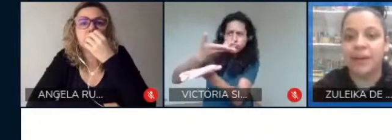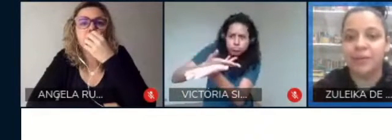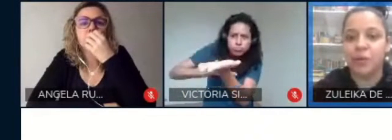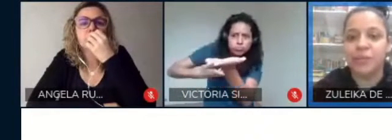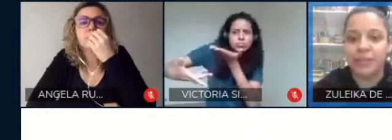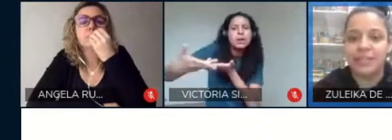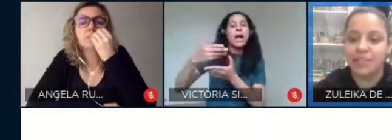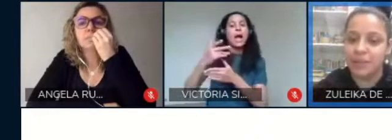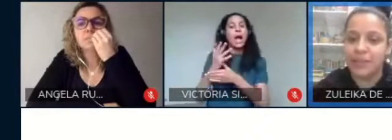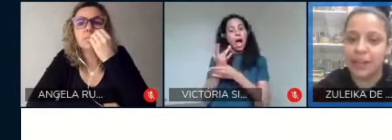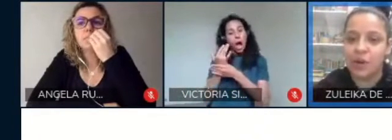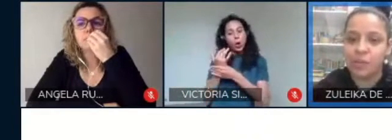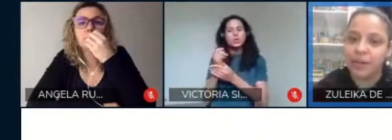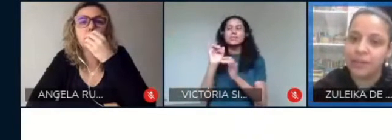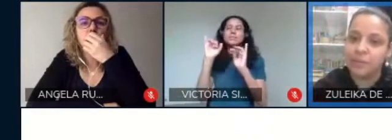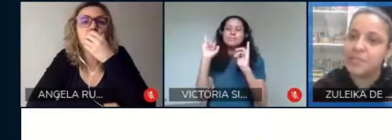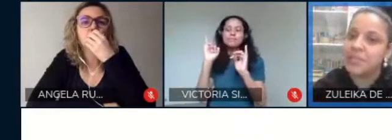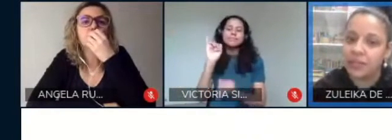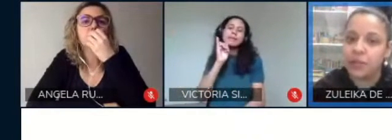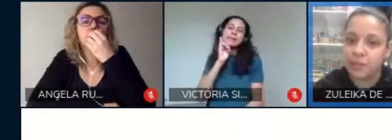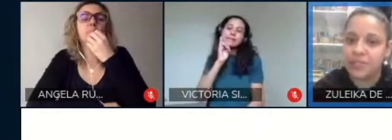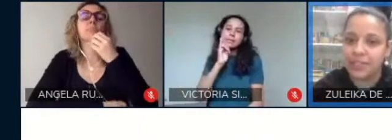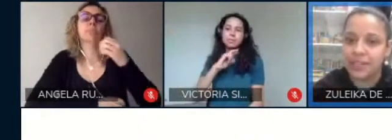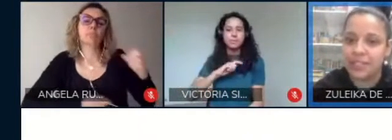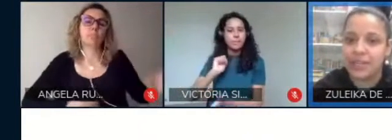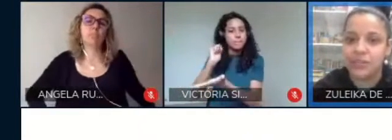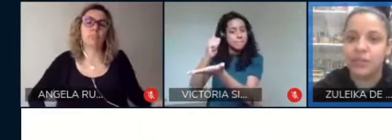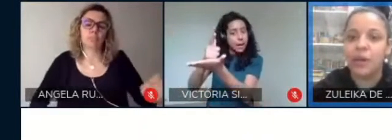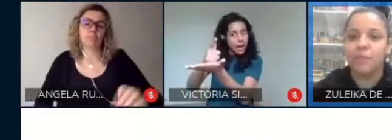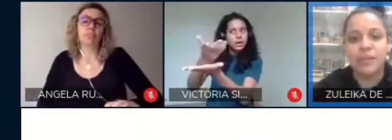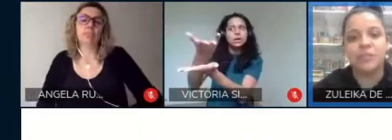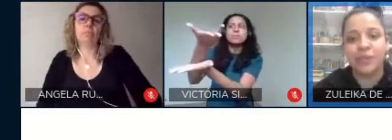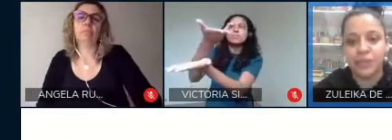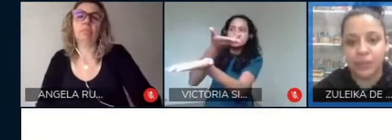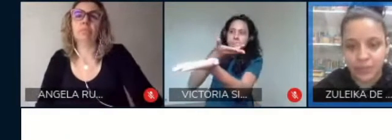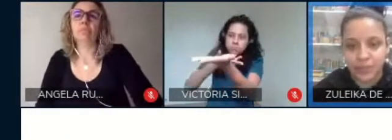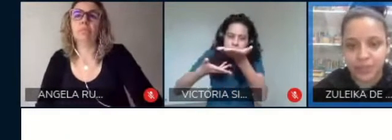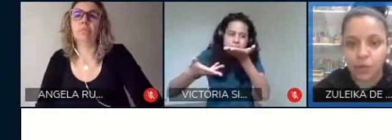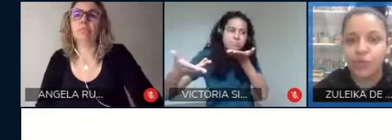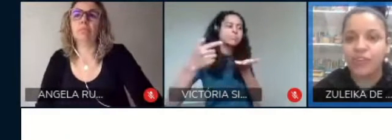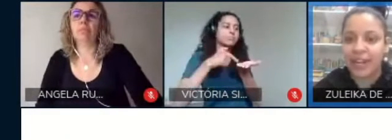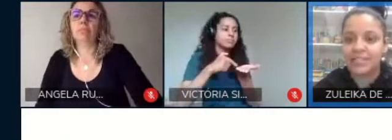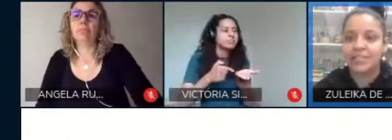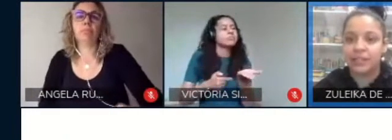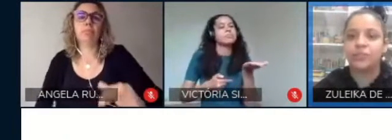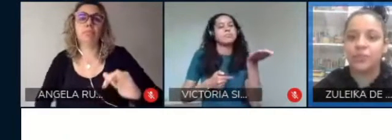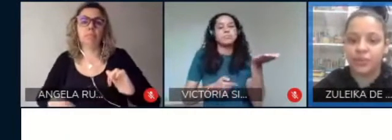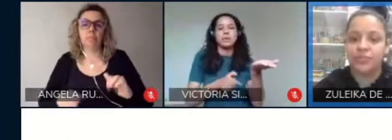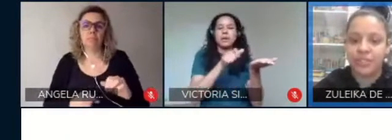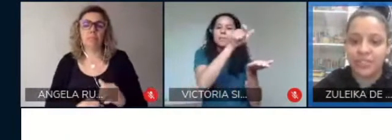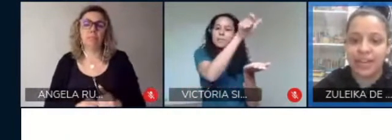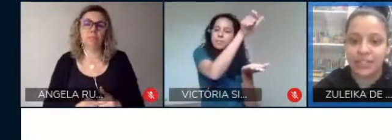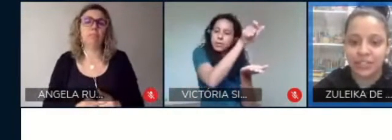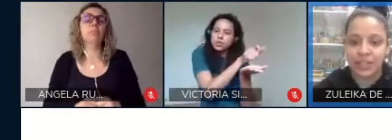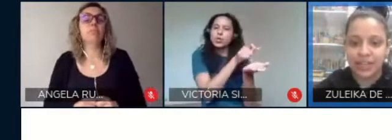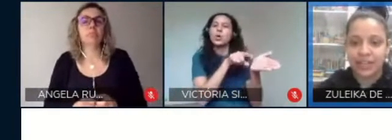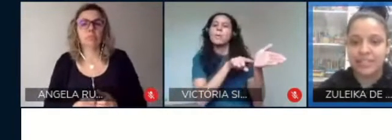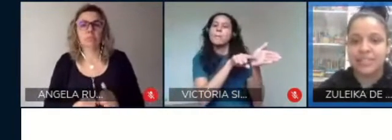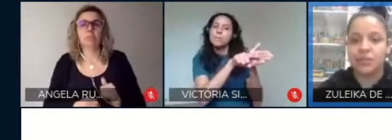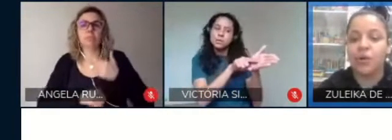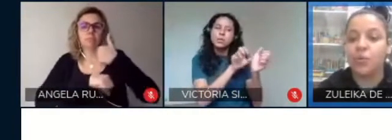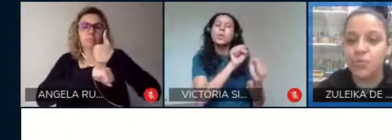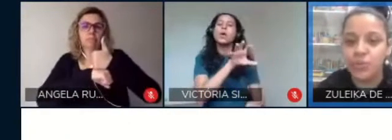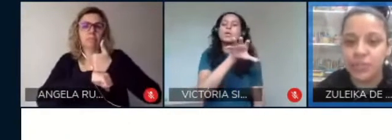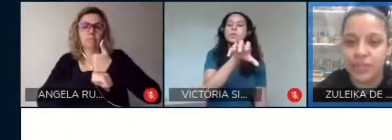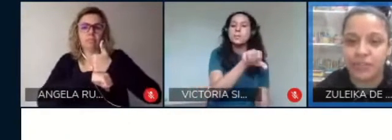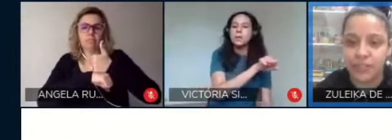compra, né, para obter esse material, para que o pesquisador possa ter acesso, mesmo aquilo que a gente não oferece dentro da